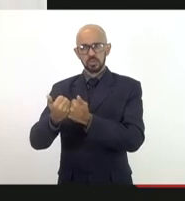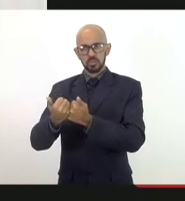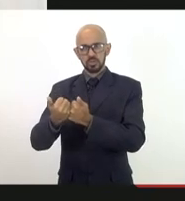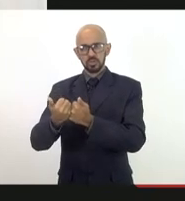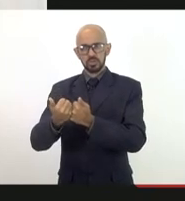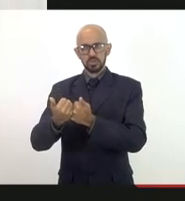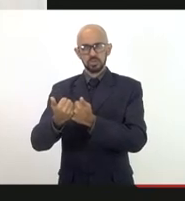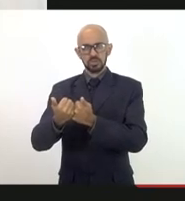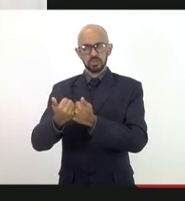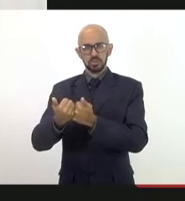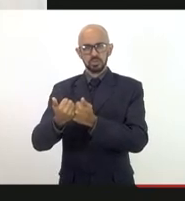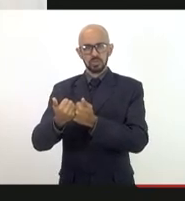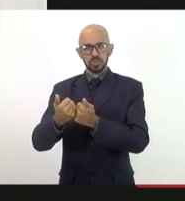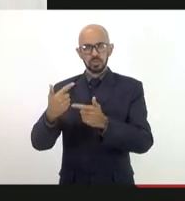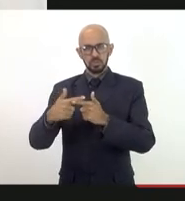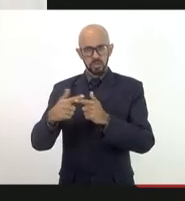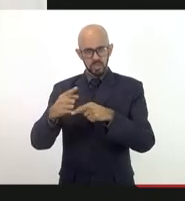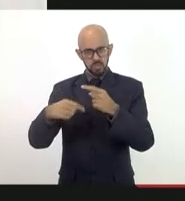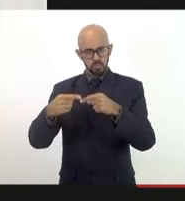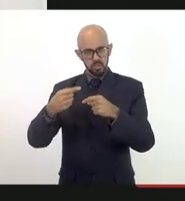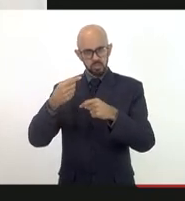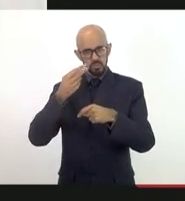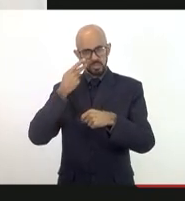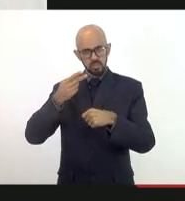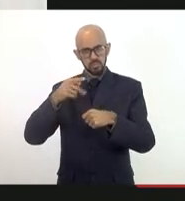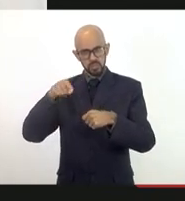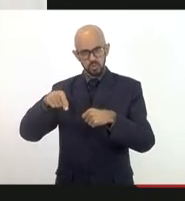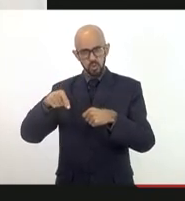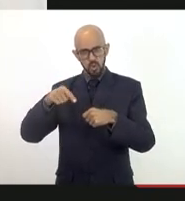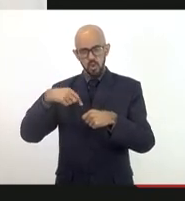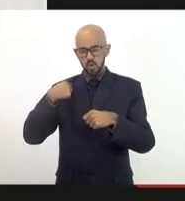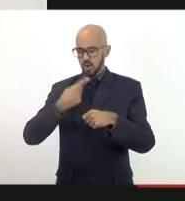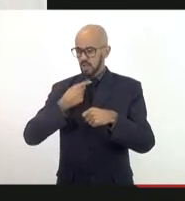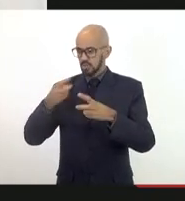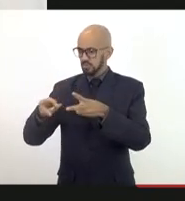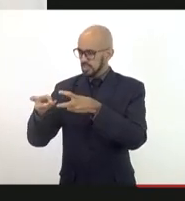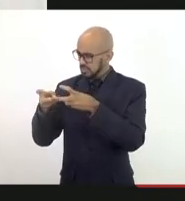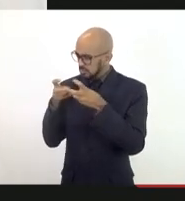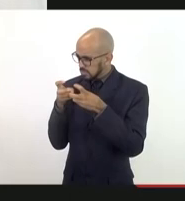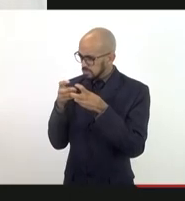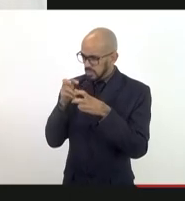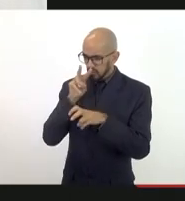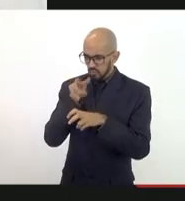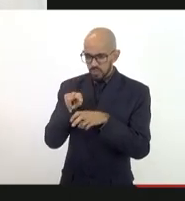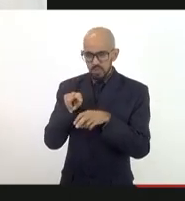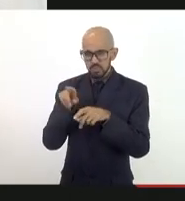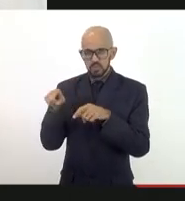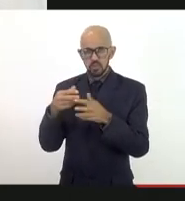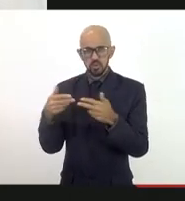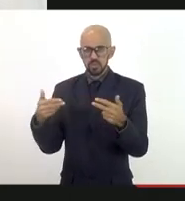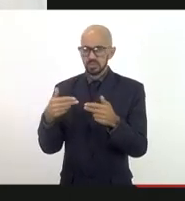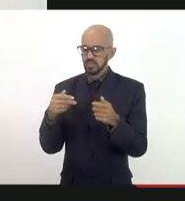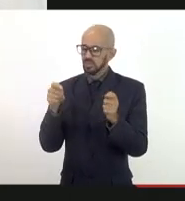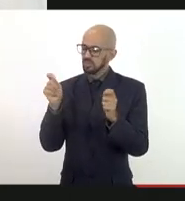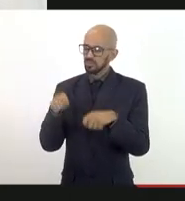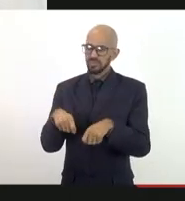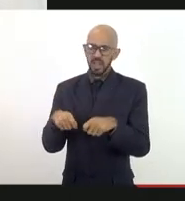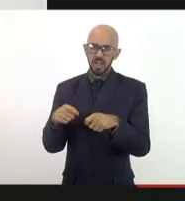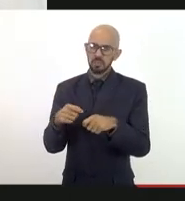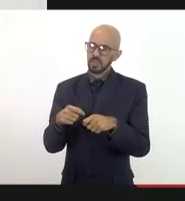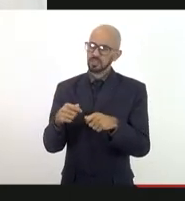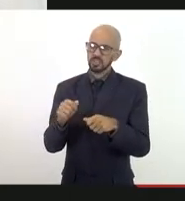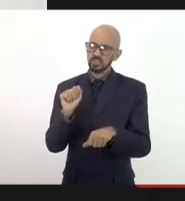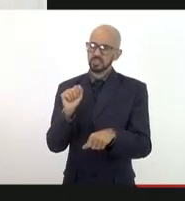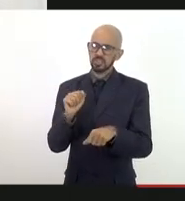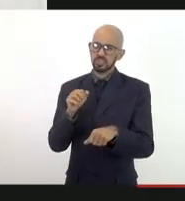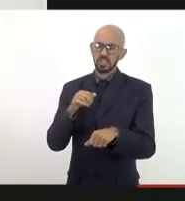local, depois da operação, nós ouvimos e vimos coisas que não dá para a gente deixar de constatar o quão grave